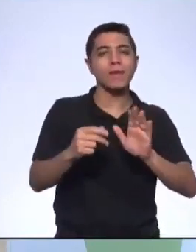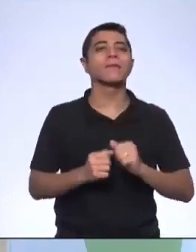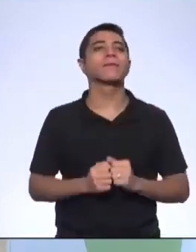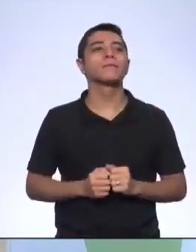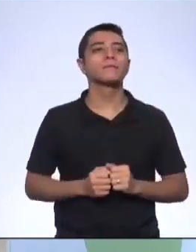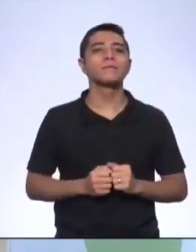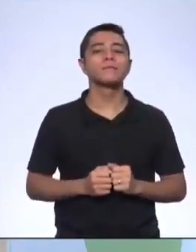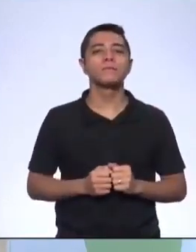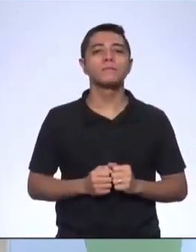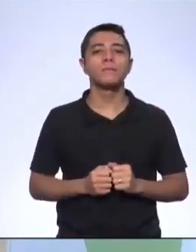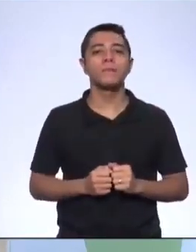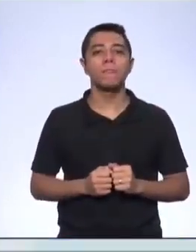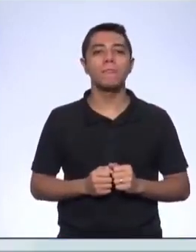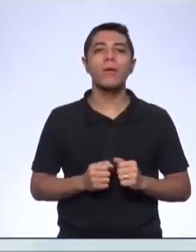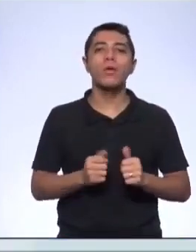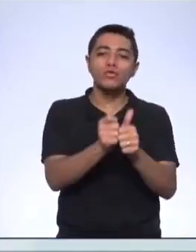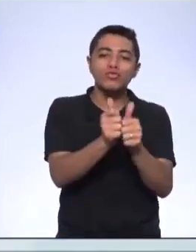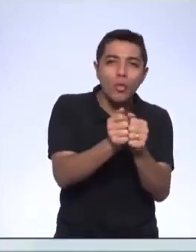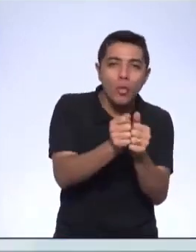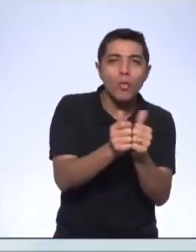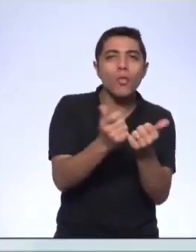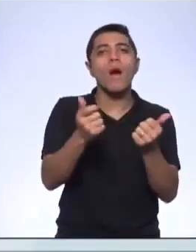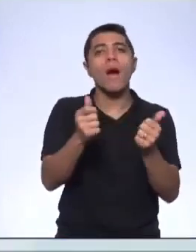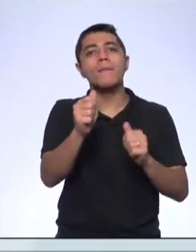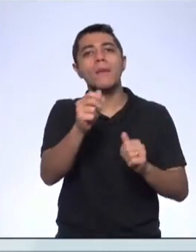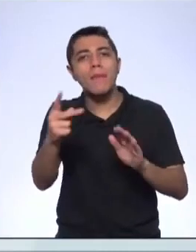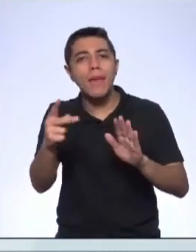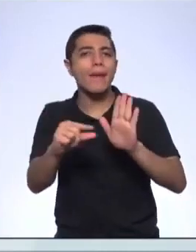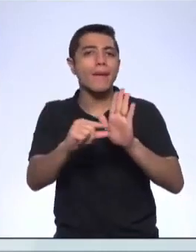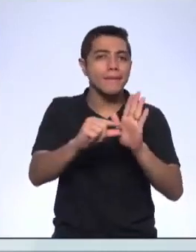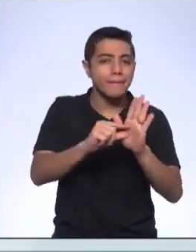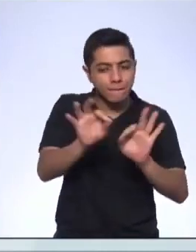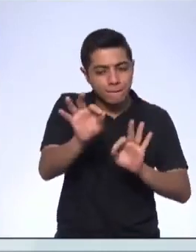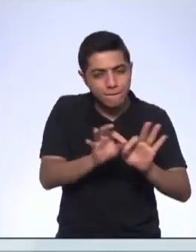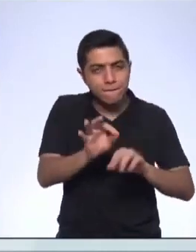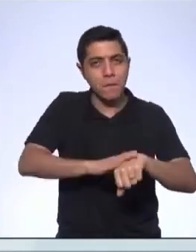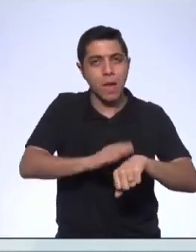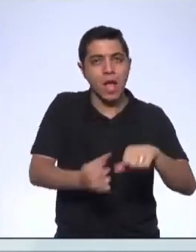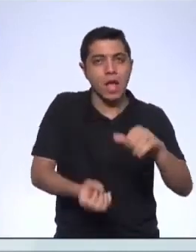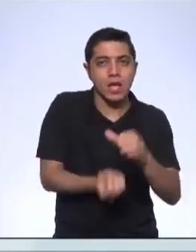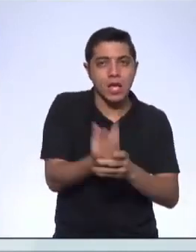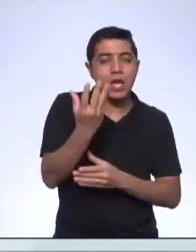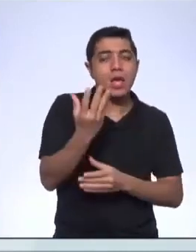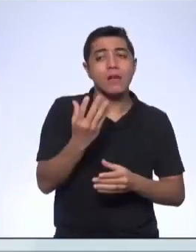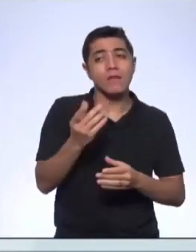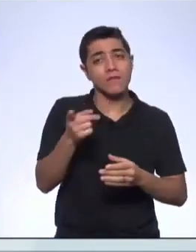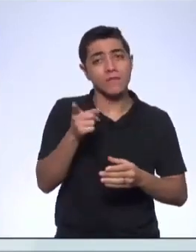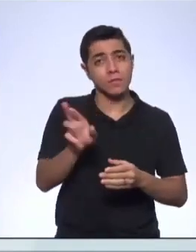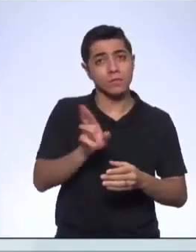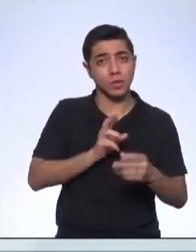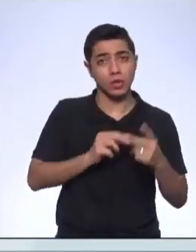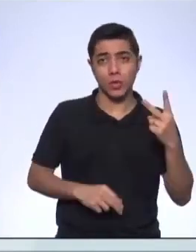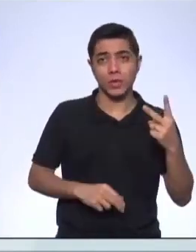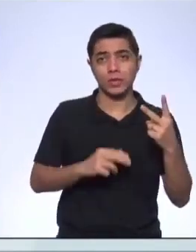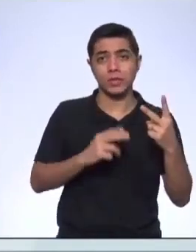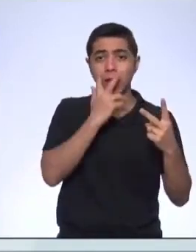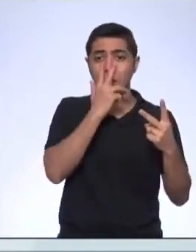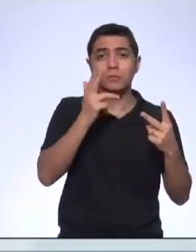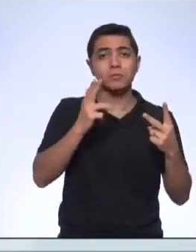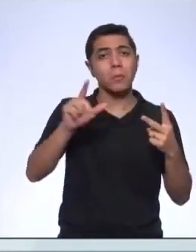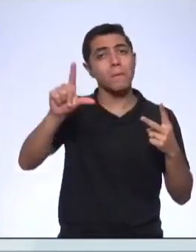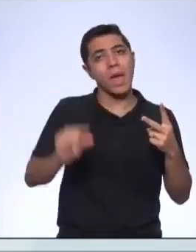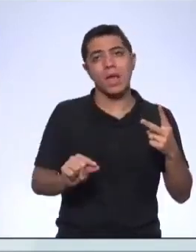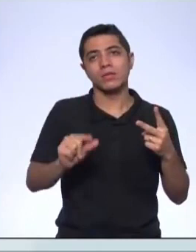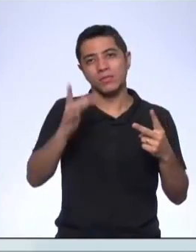Criar jogos e aplicativos? Ela falou que foi a 2, então acho que é a menos realizada. A Ellen